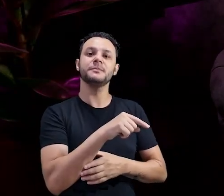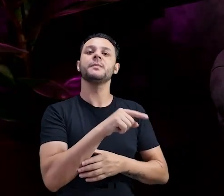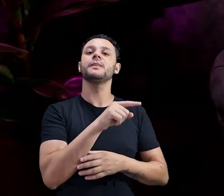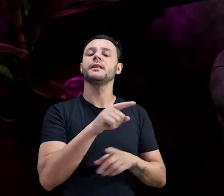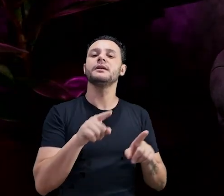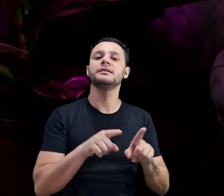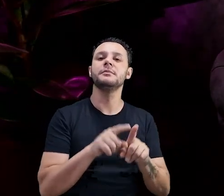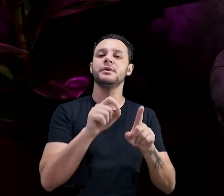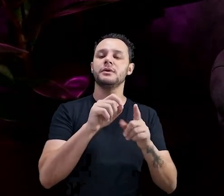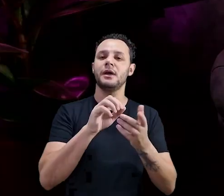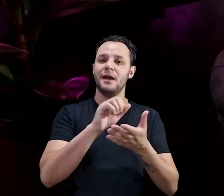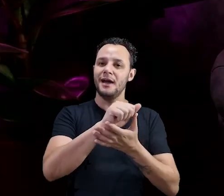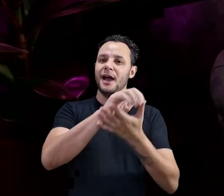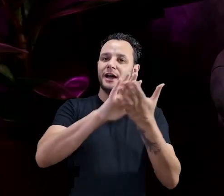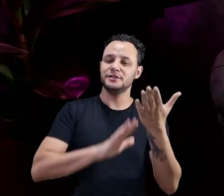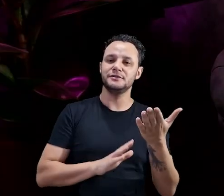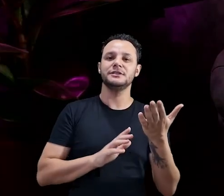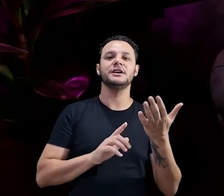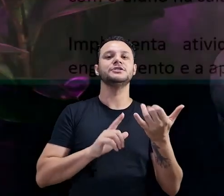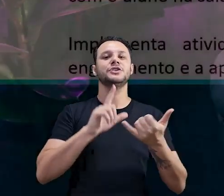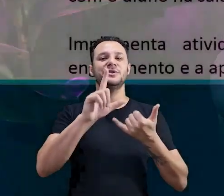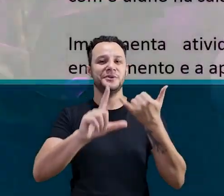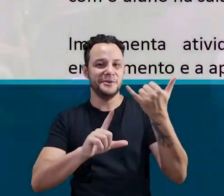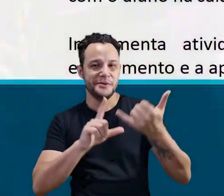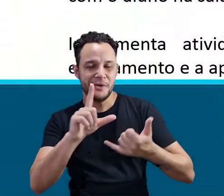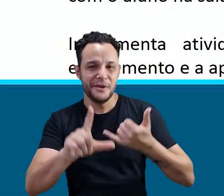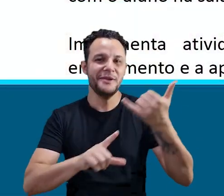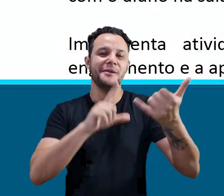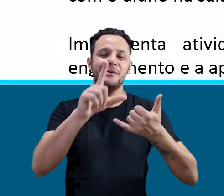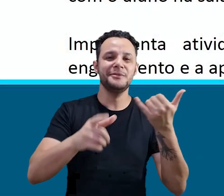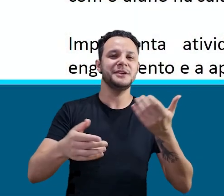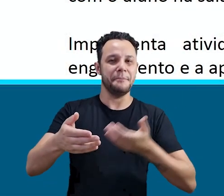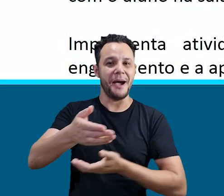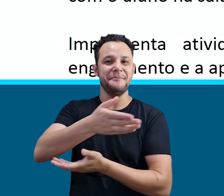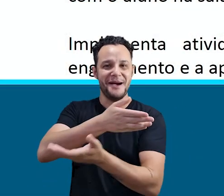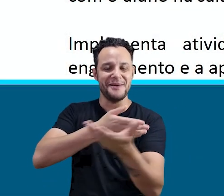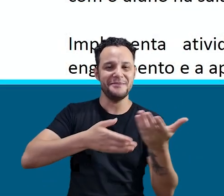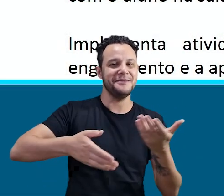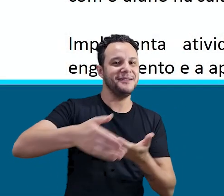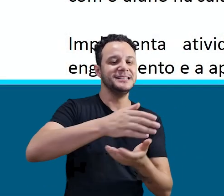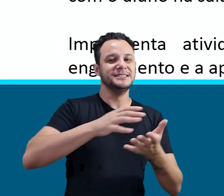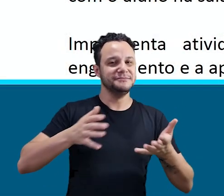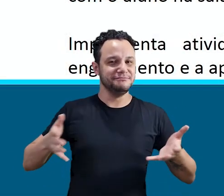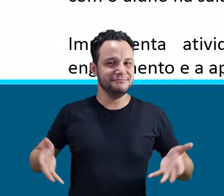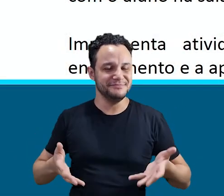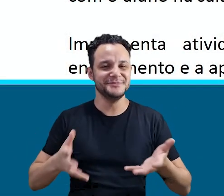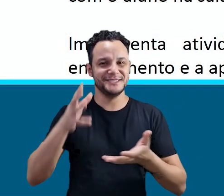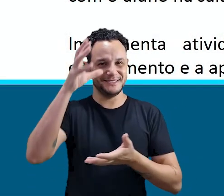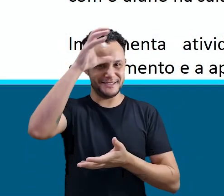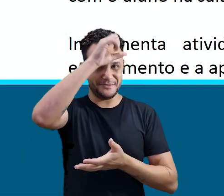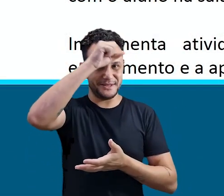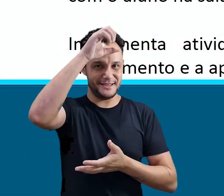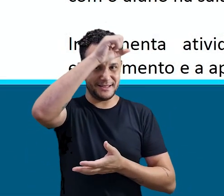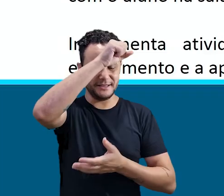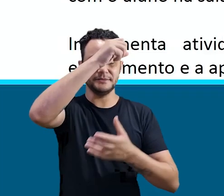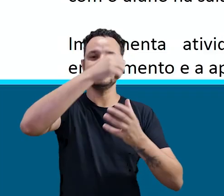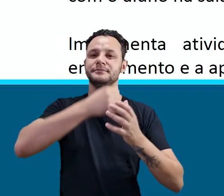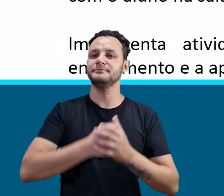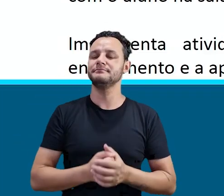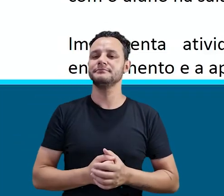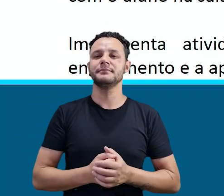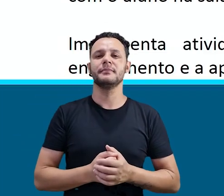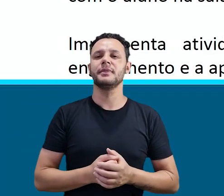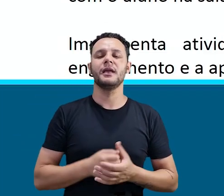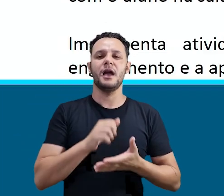Ele também, o professor do AE, implementa atividades lúdicas, sensoriais, interativas para promover o engajamento e a